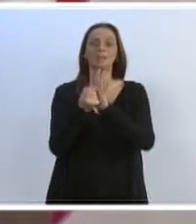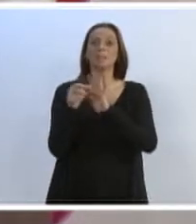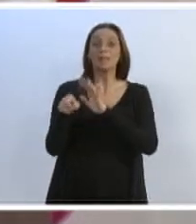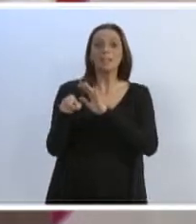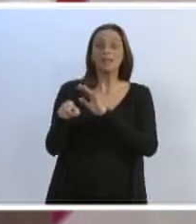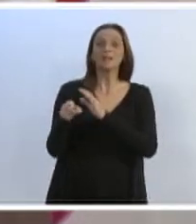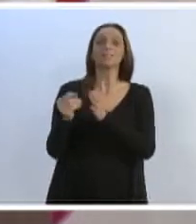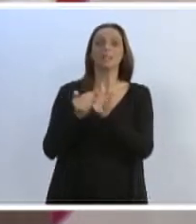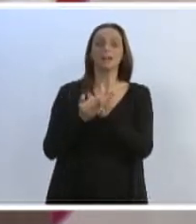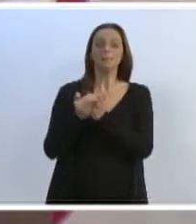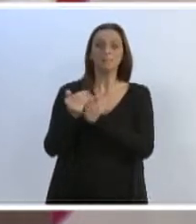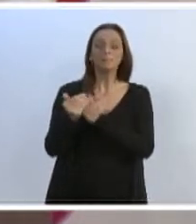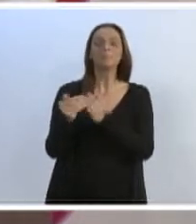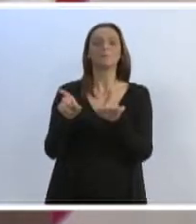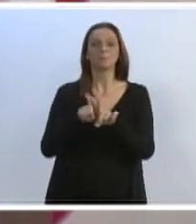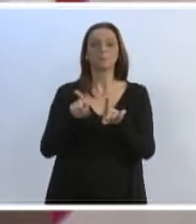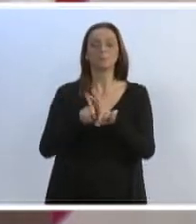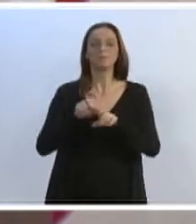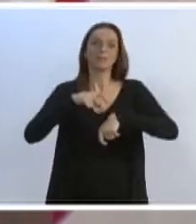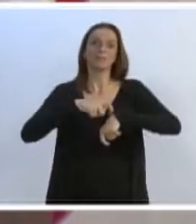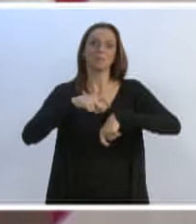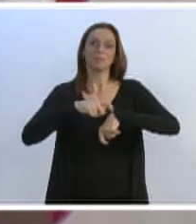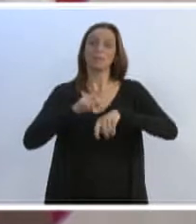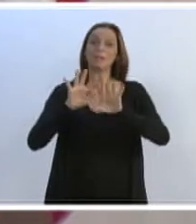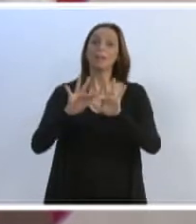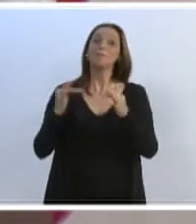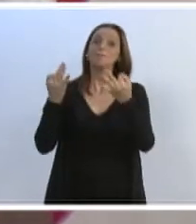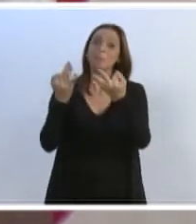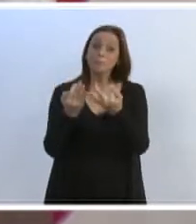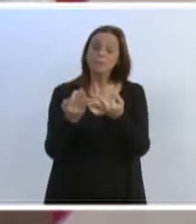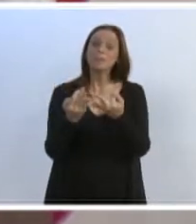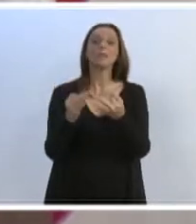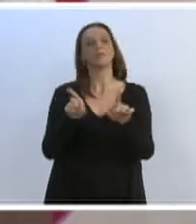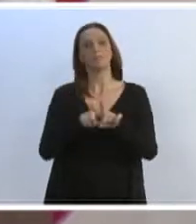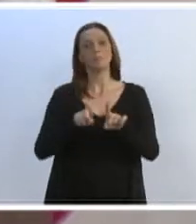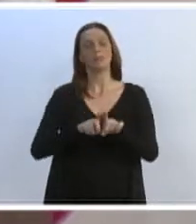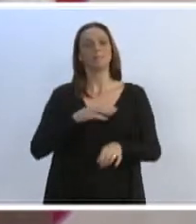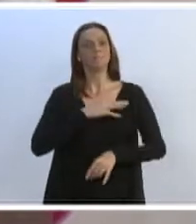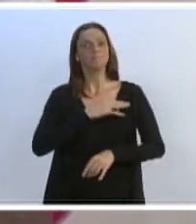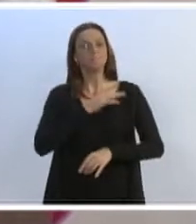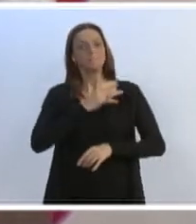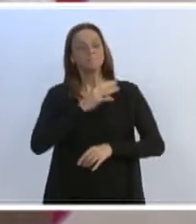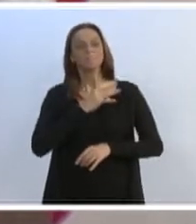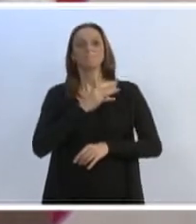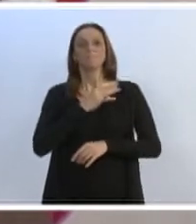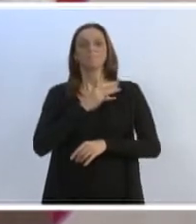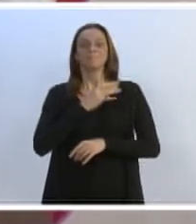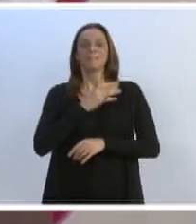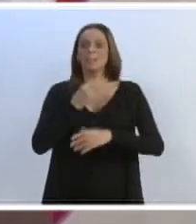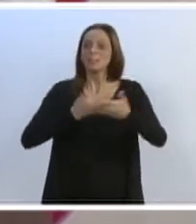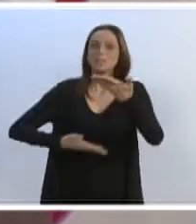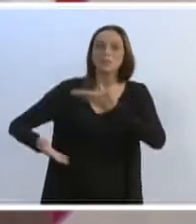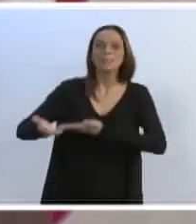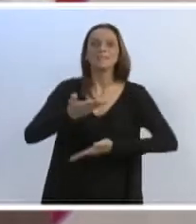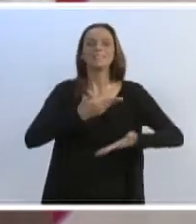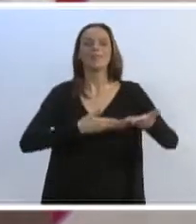tenham ficado esquecidas, e se relembra e se procura estar sempre num